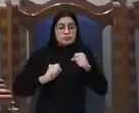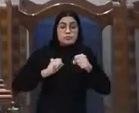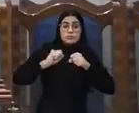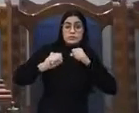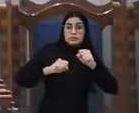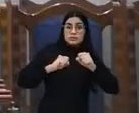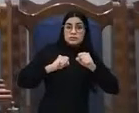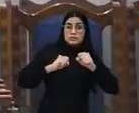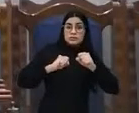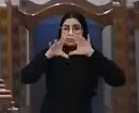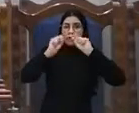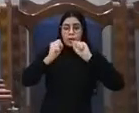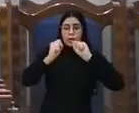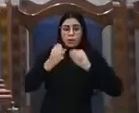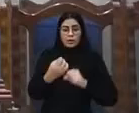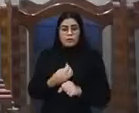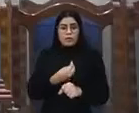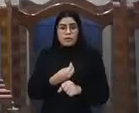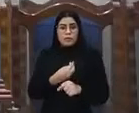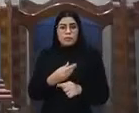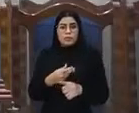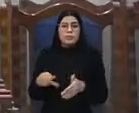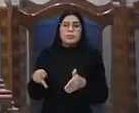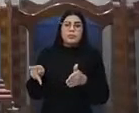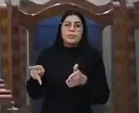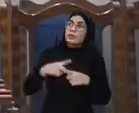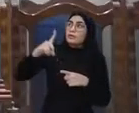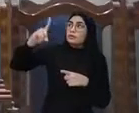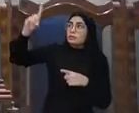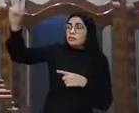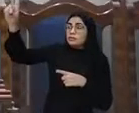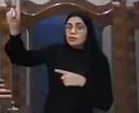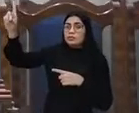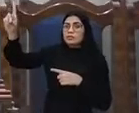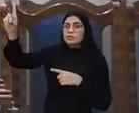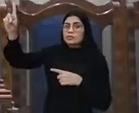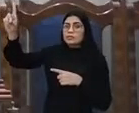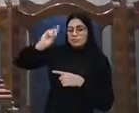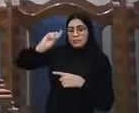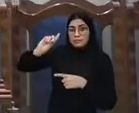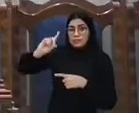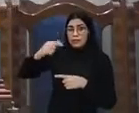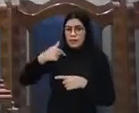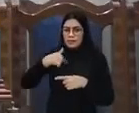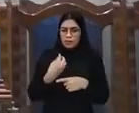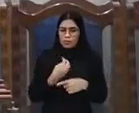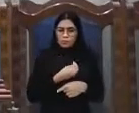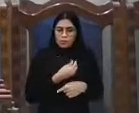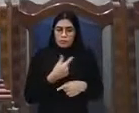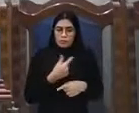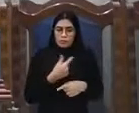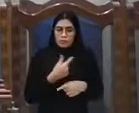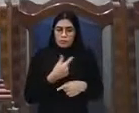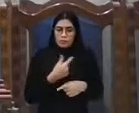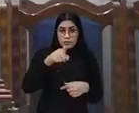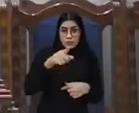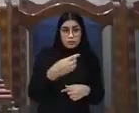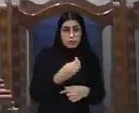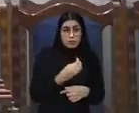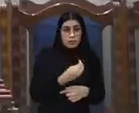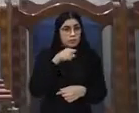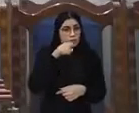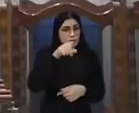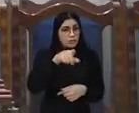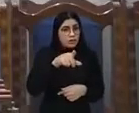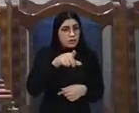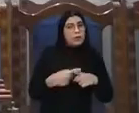e respiramos. Aleluia! Eu só estou vivo aqui. Você só está vivo aí porque Deus quer.